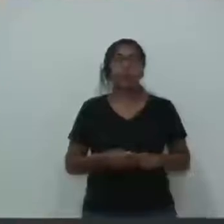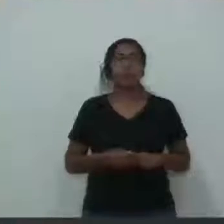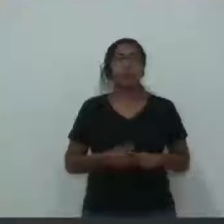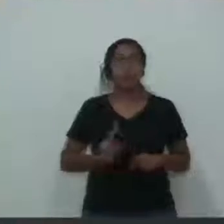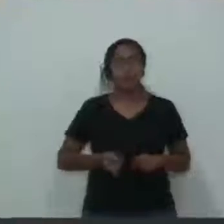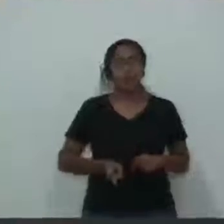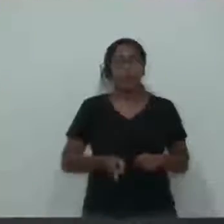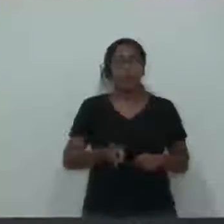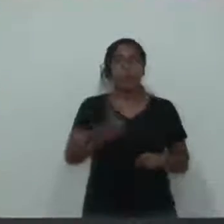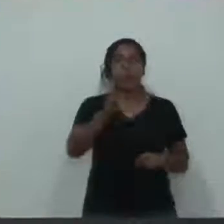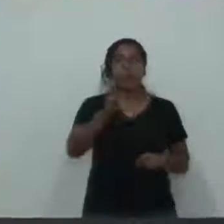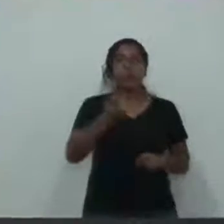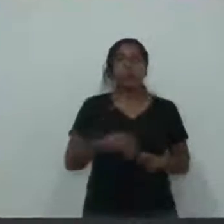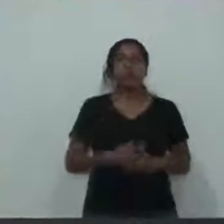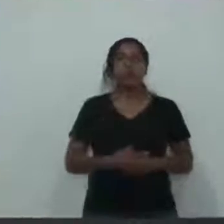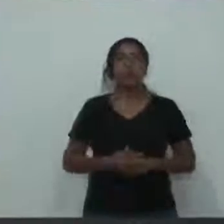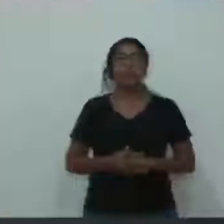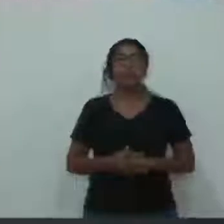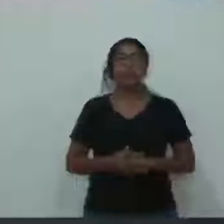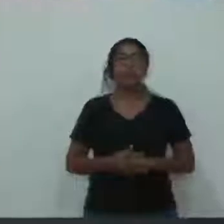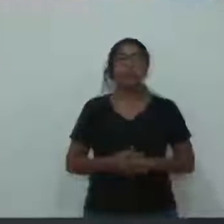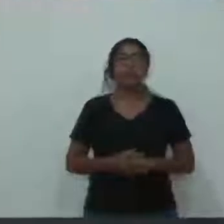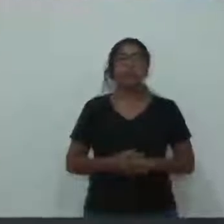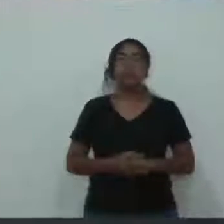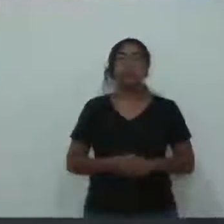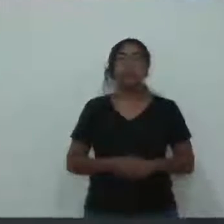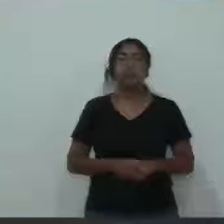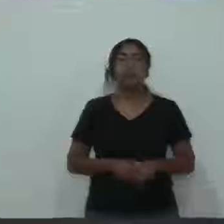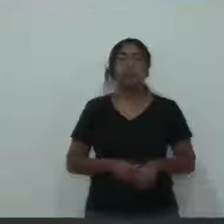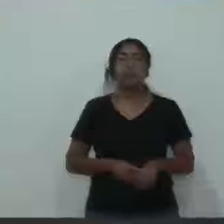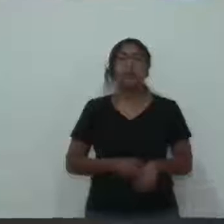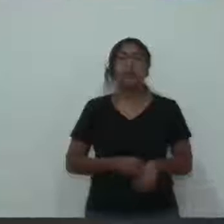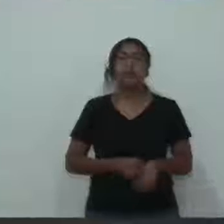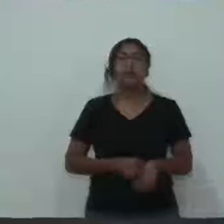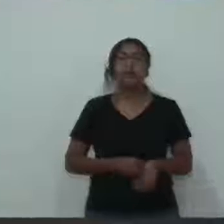Continua encaminhamento de lideranças.